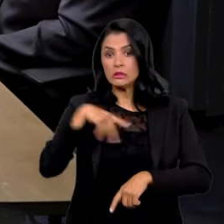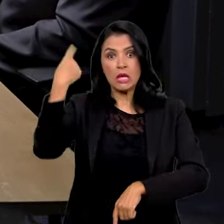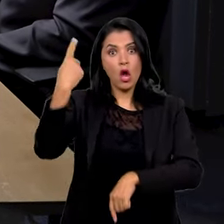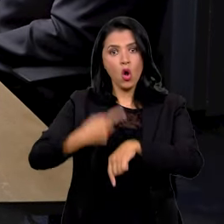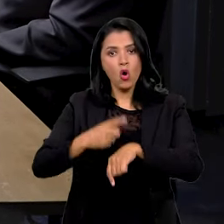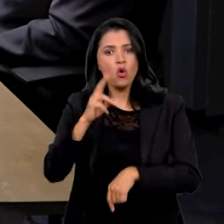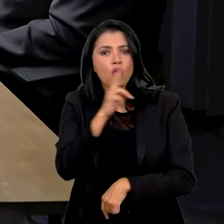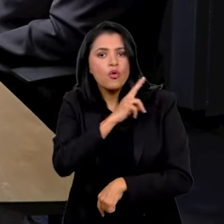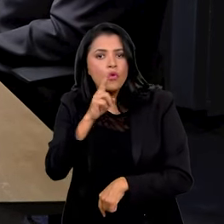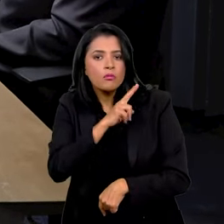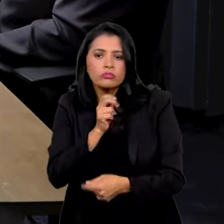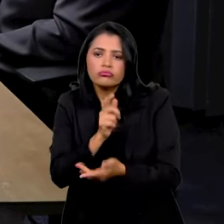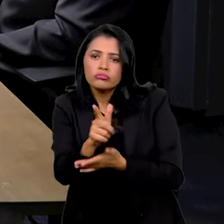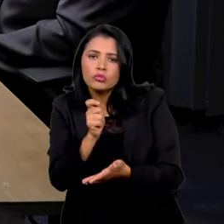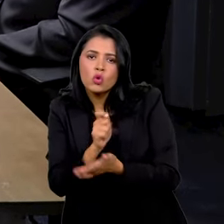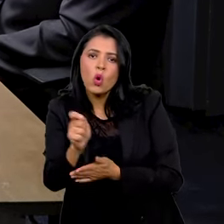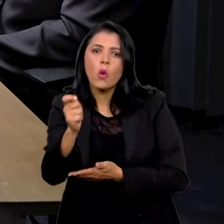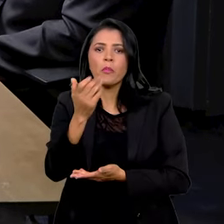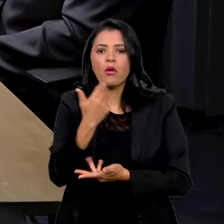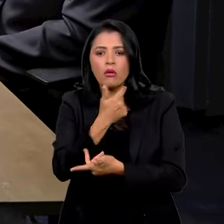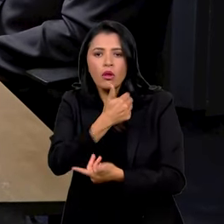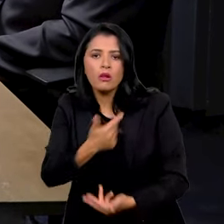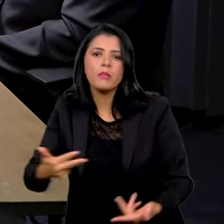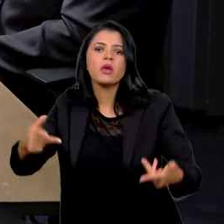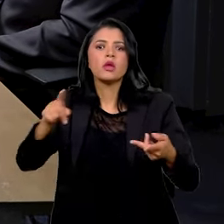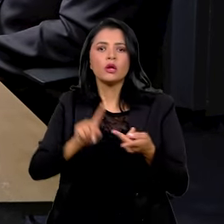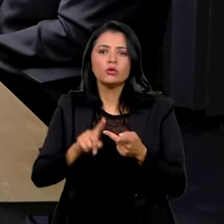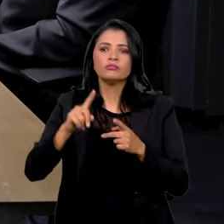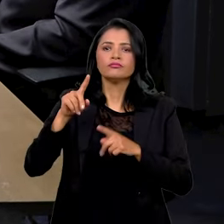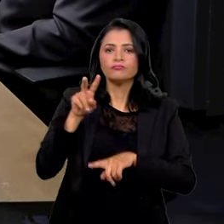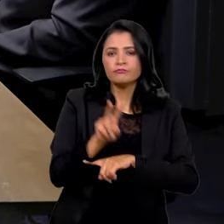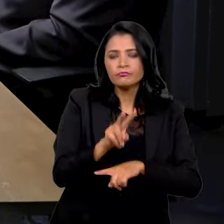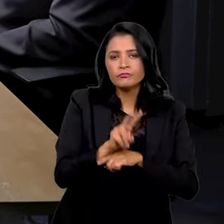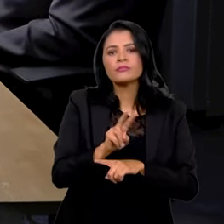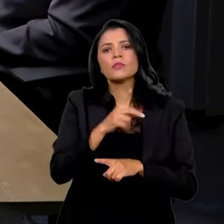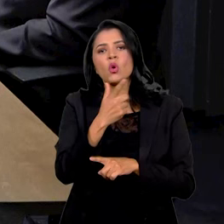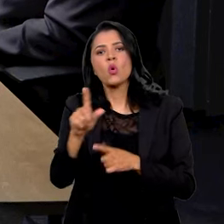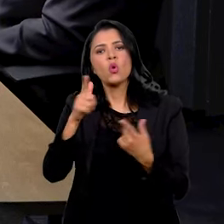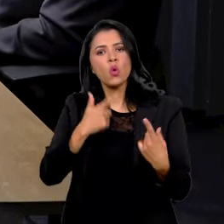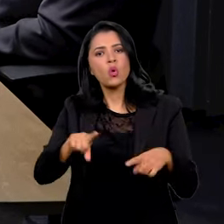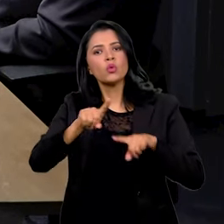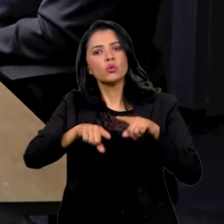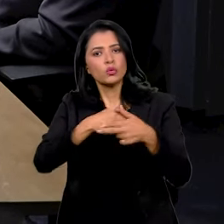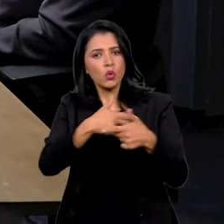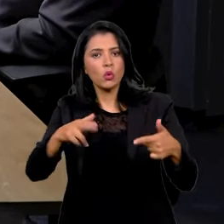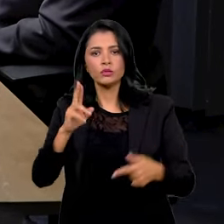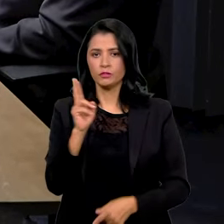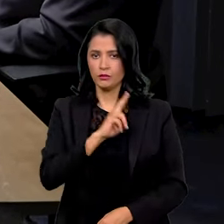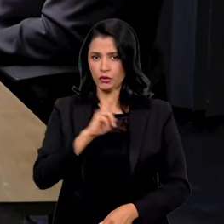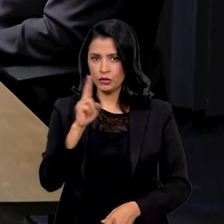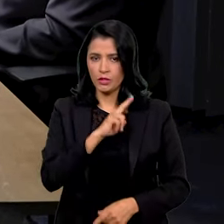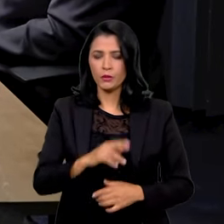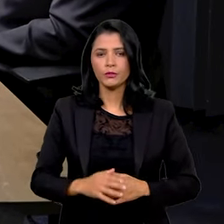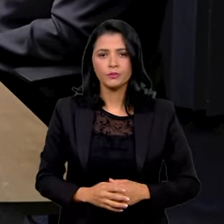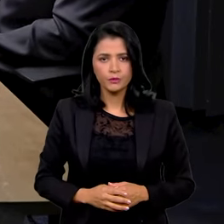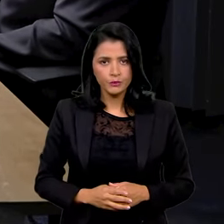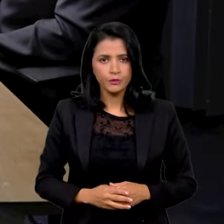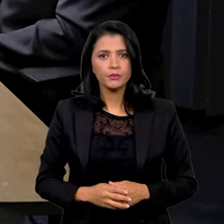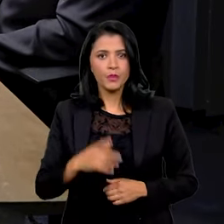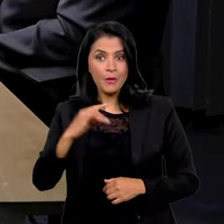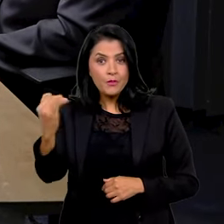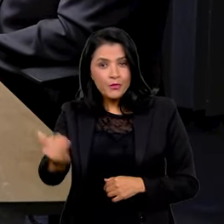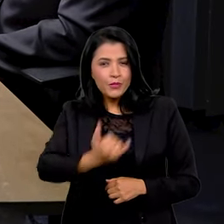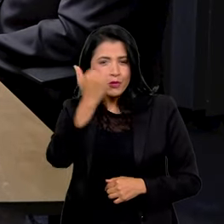extraordinários para a compra de cesta de alimentos para abrigamento além de outros itens emergenciais